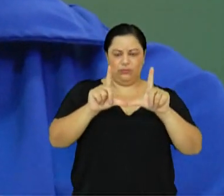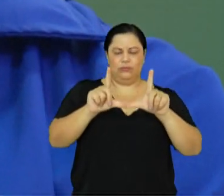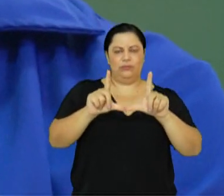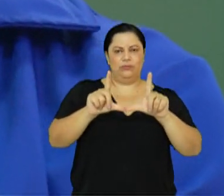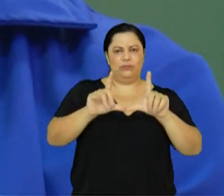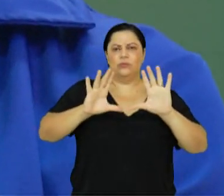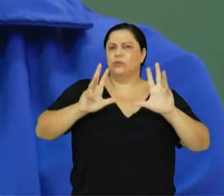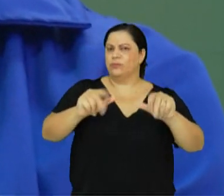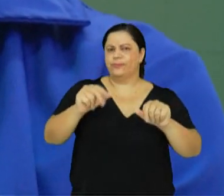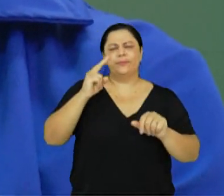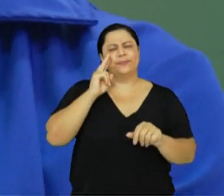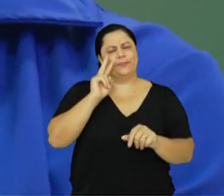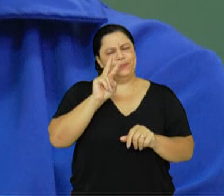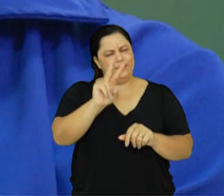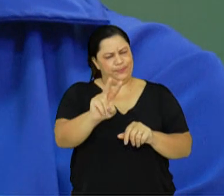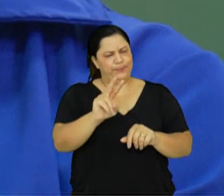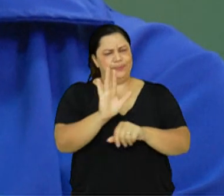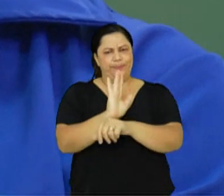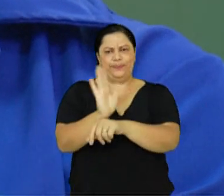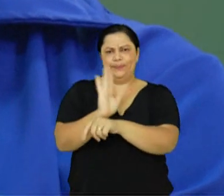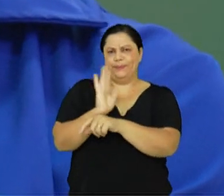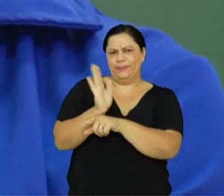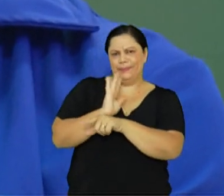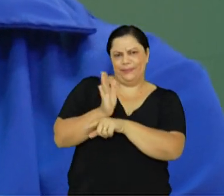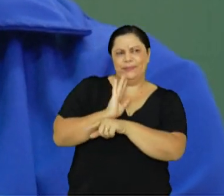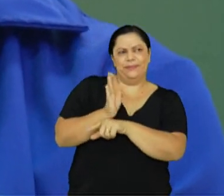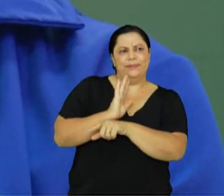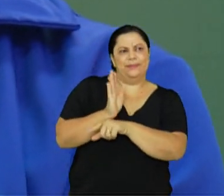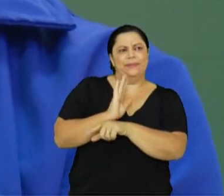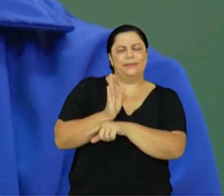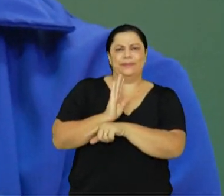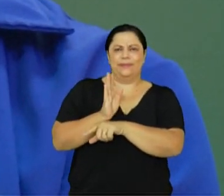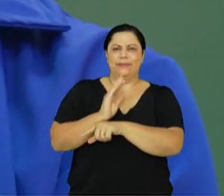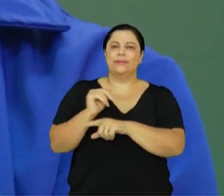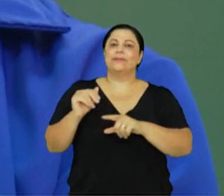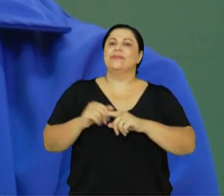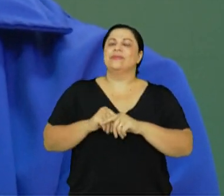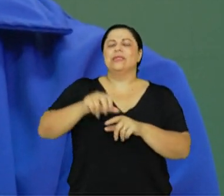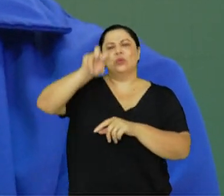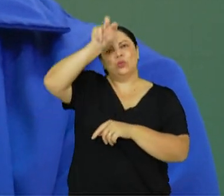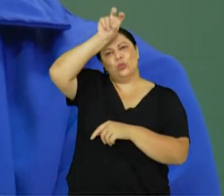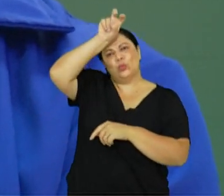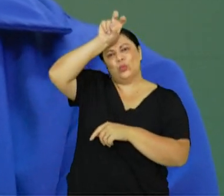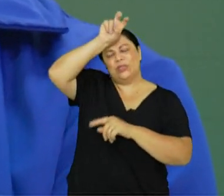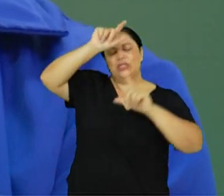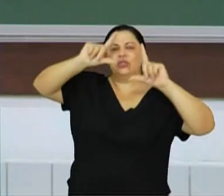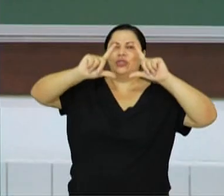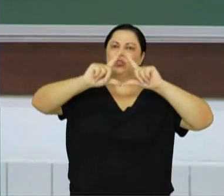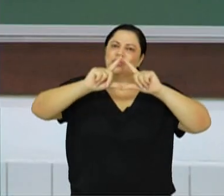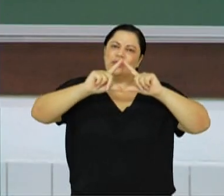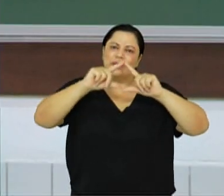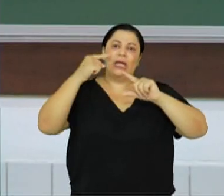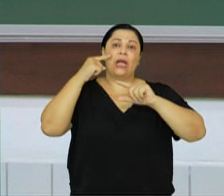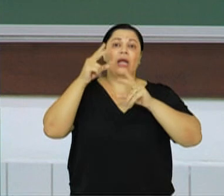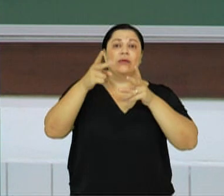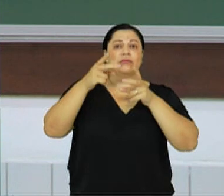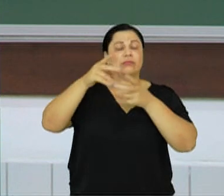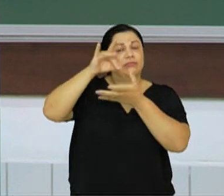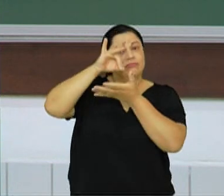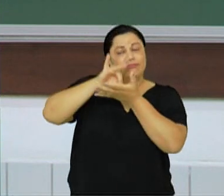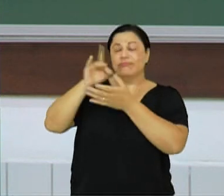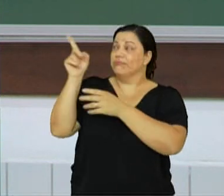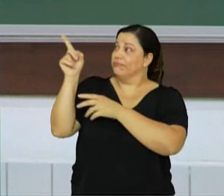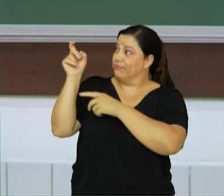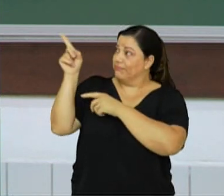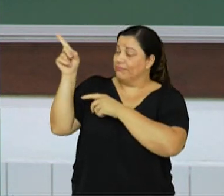todo mundo já viu em filmes, né? Lá nas pirâmides do Egito, que são exatamente pirâmides na base quadrada. Também